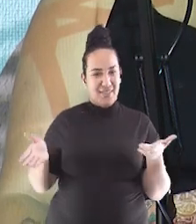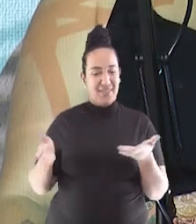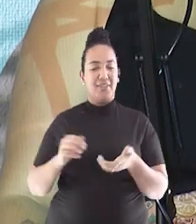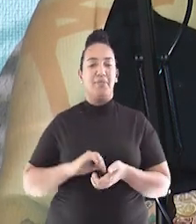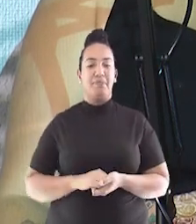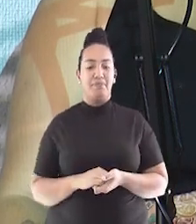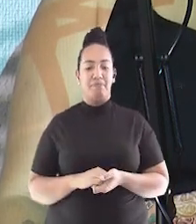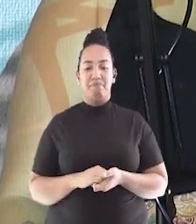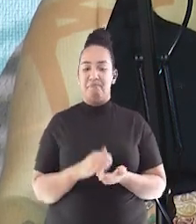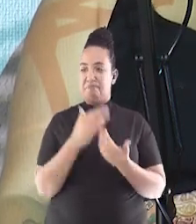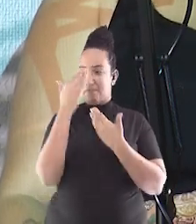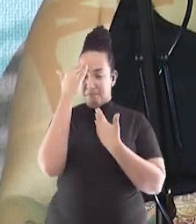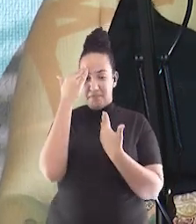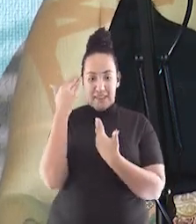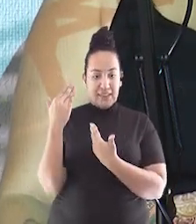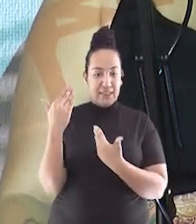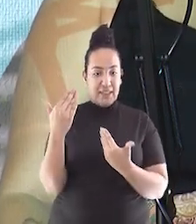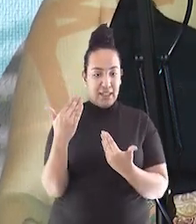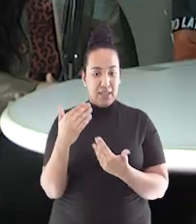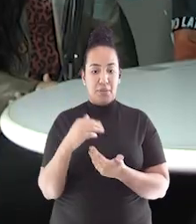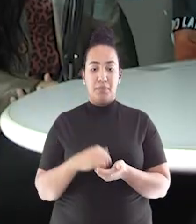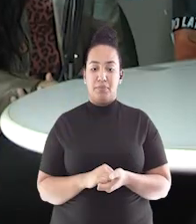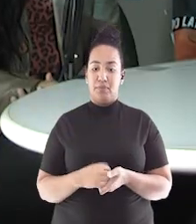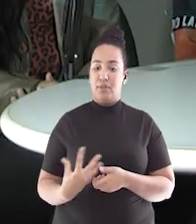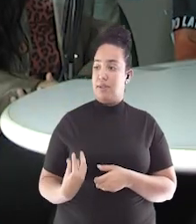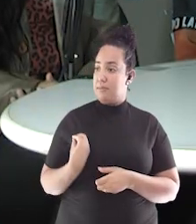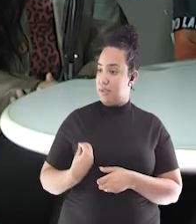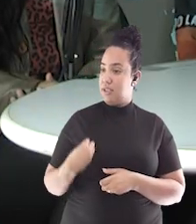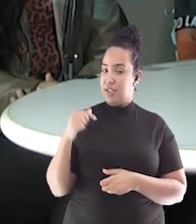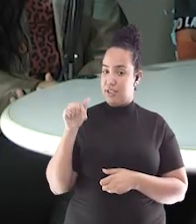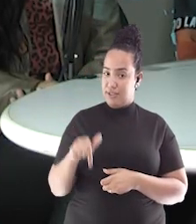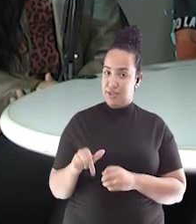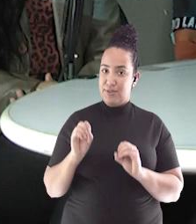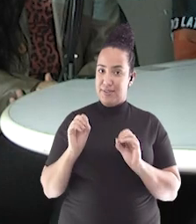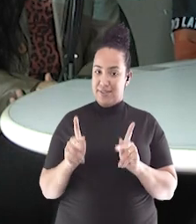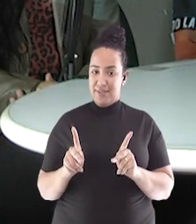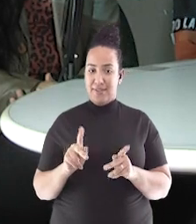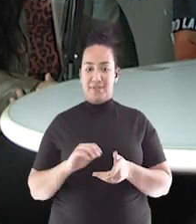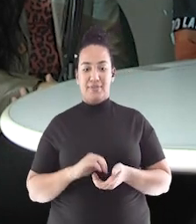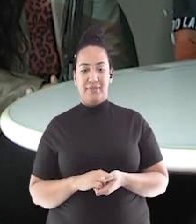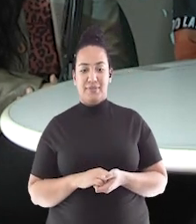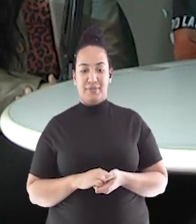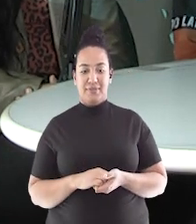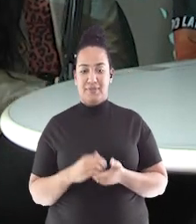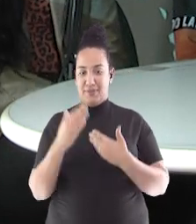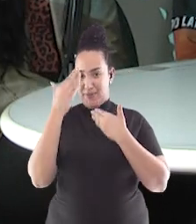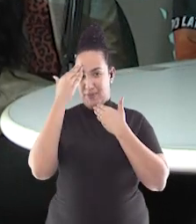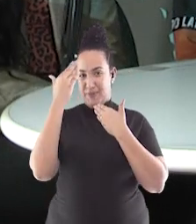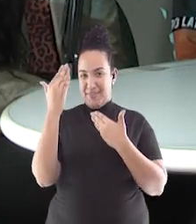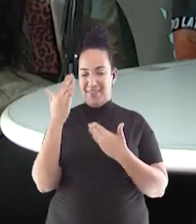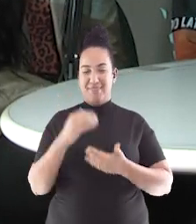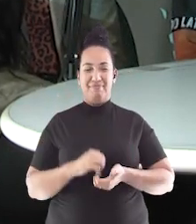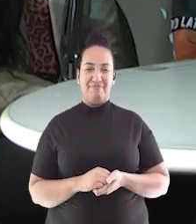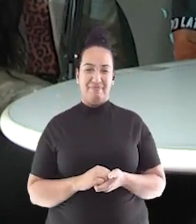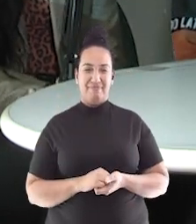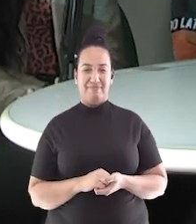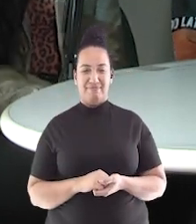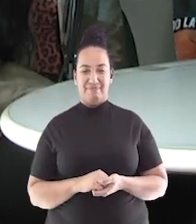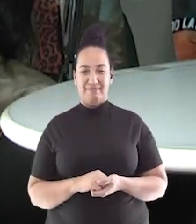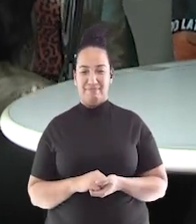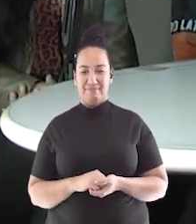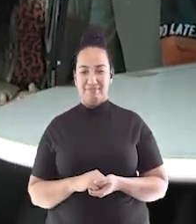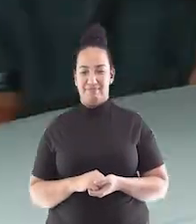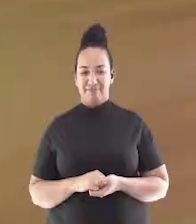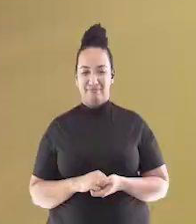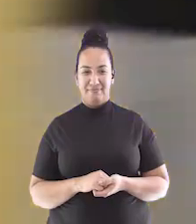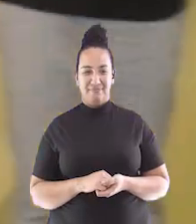vocês nesse processo, tá? Muito, muito obrigado por terem vindo, por terem aceitado esse convite, tá bom? Obrigada, gente. Tchau, tchau. Tchau, tchau.